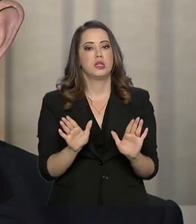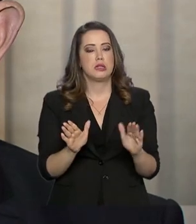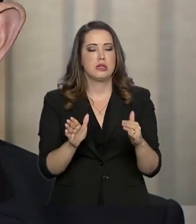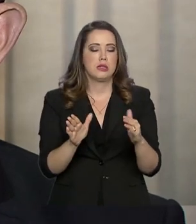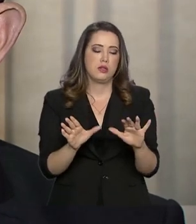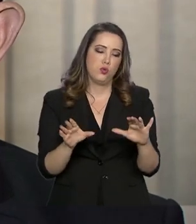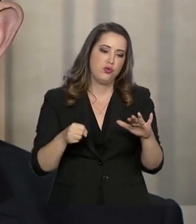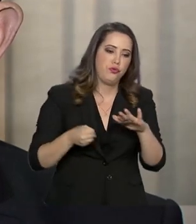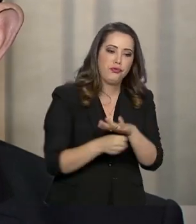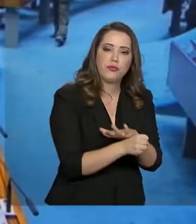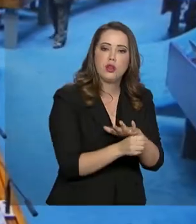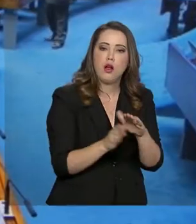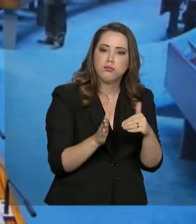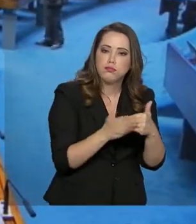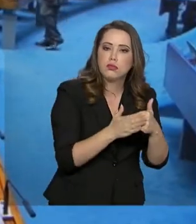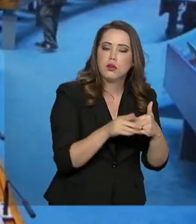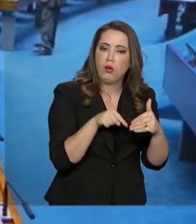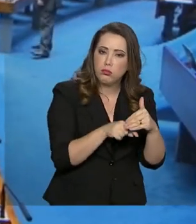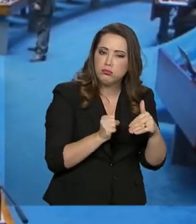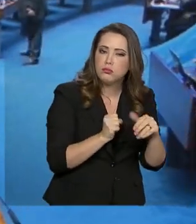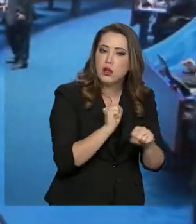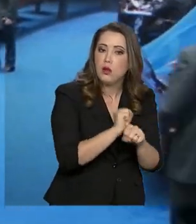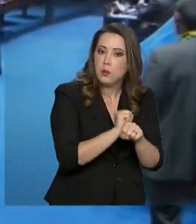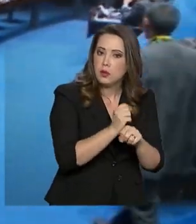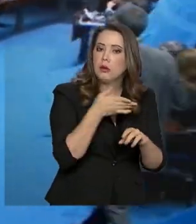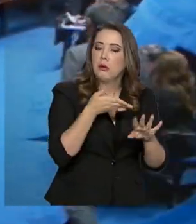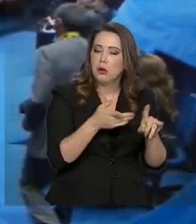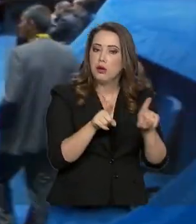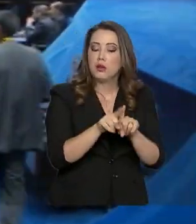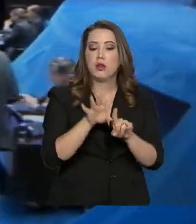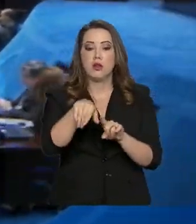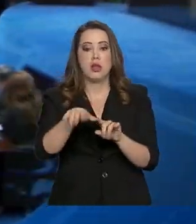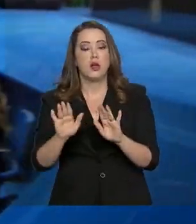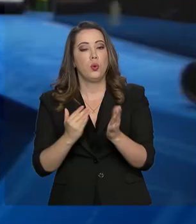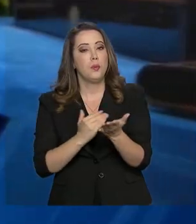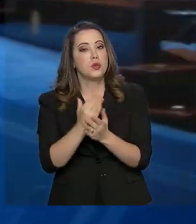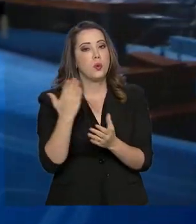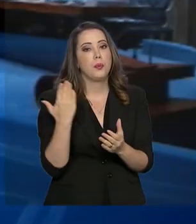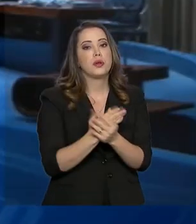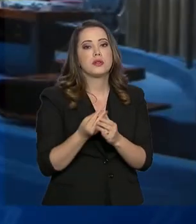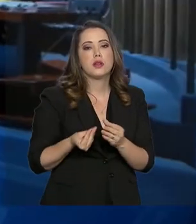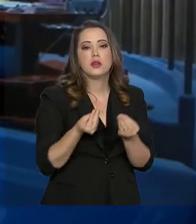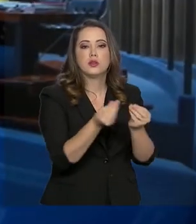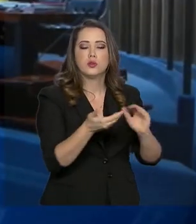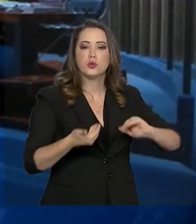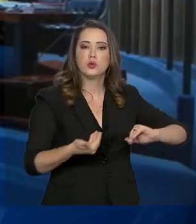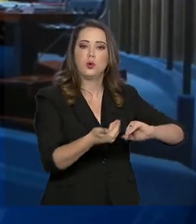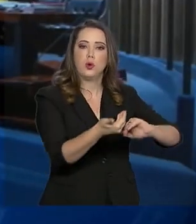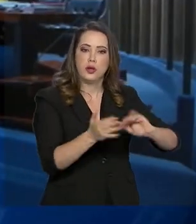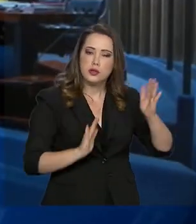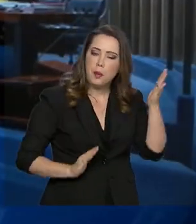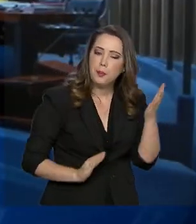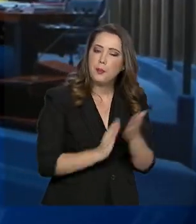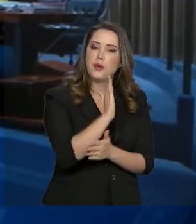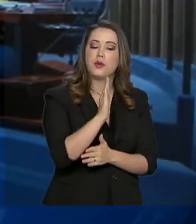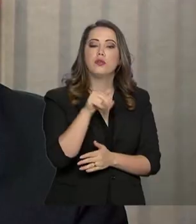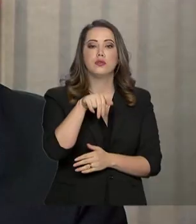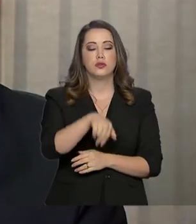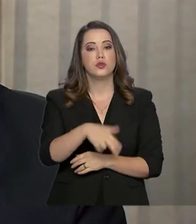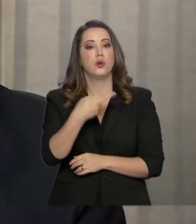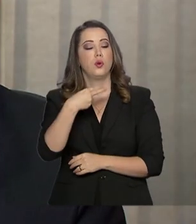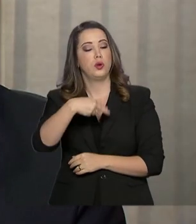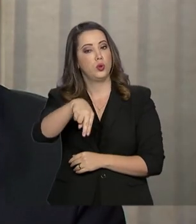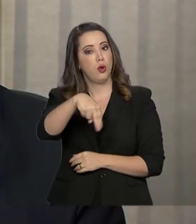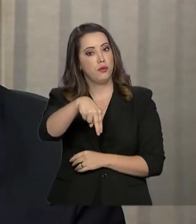apresentado por Moro no começo do ano e teve a tramitação encerrada em dezembro, com a aprovação pelo plenário do Senado.